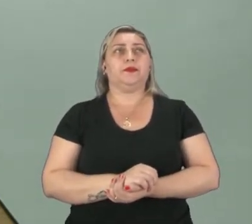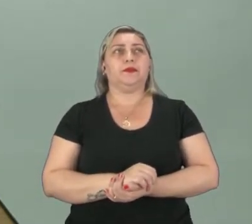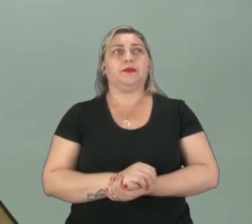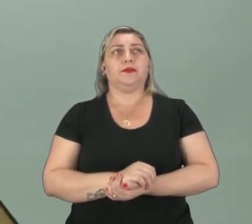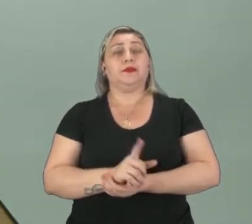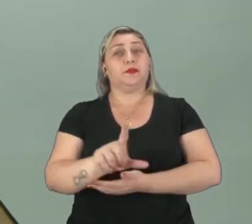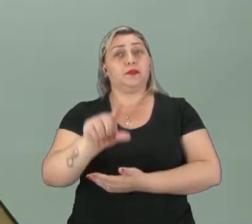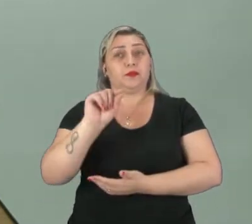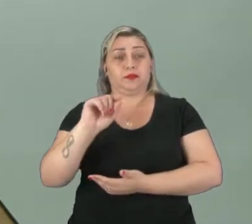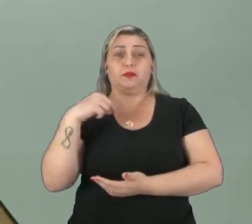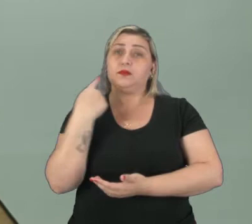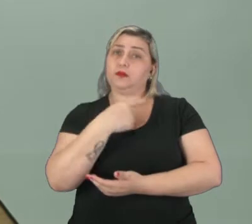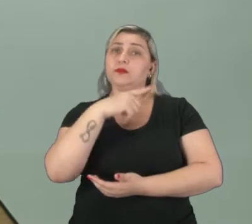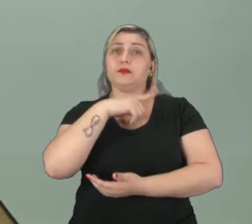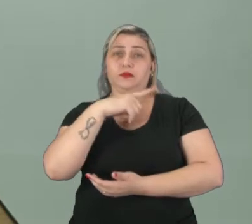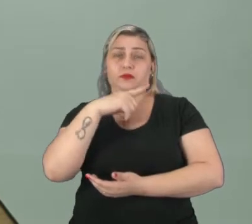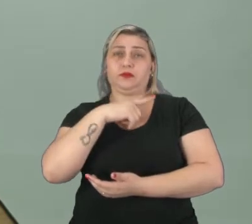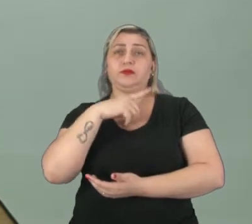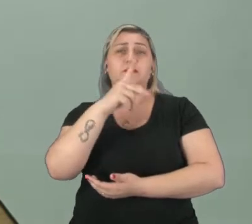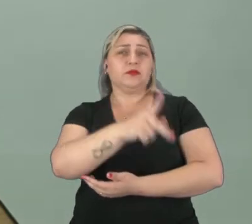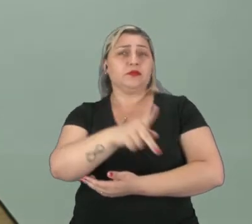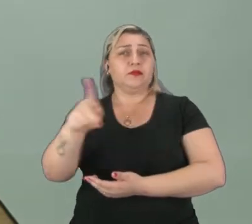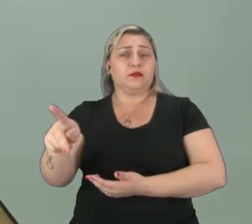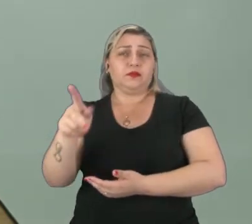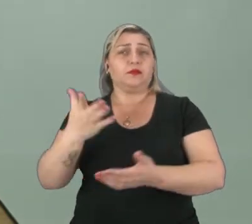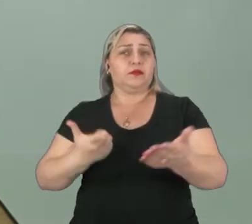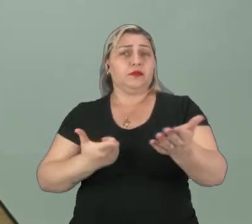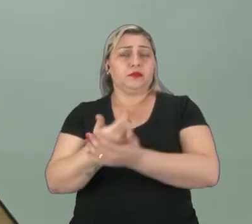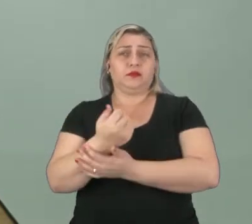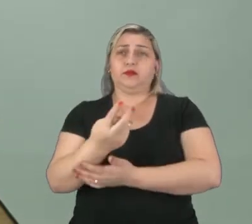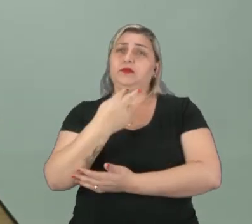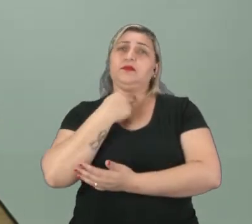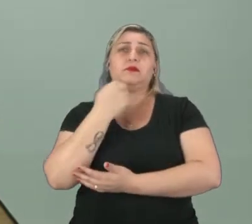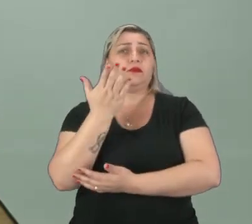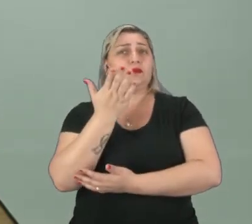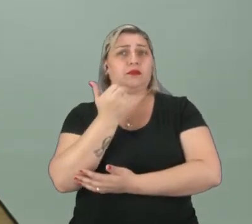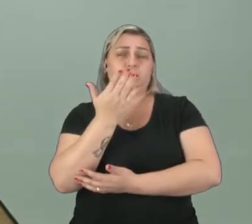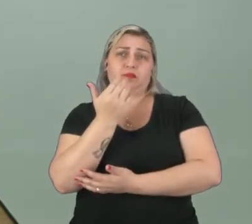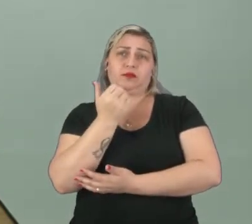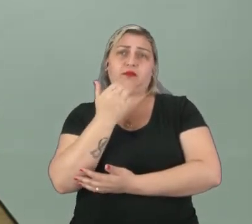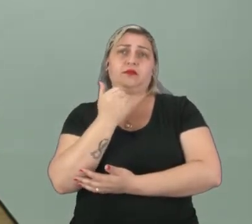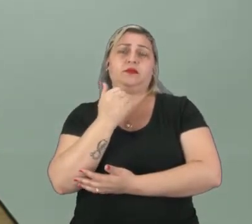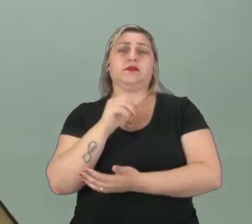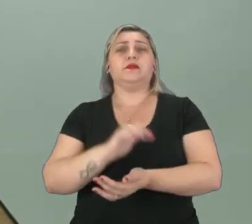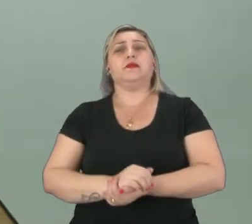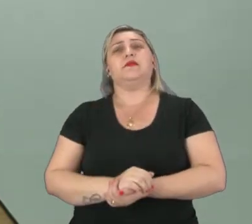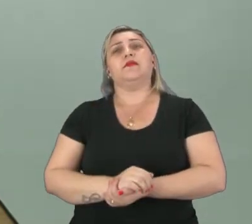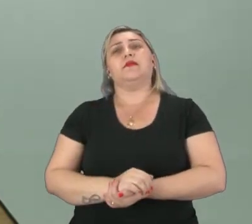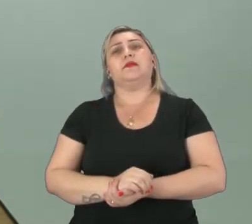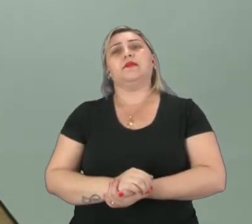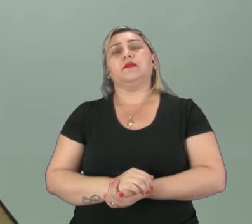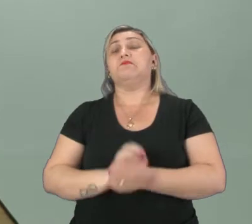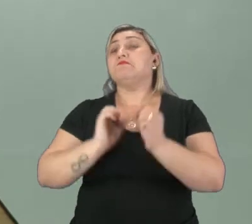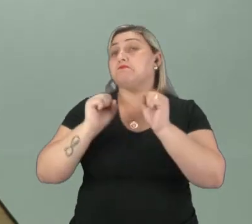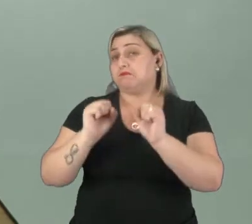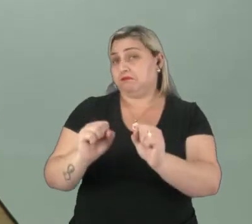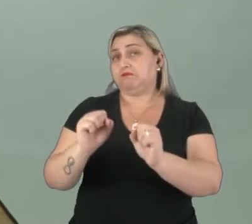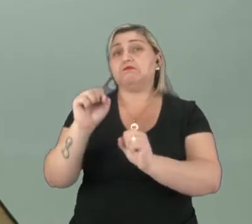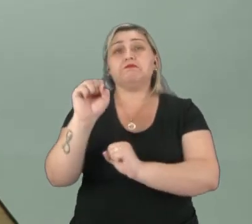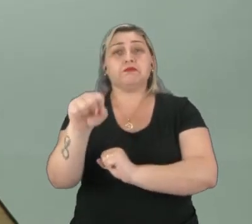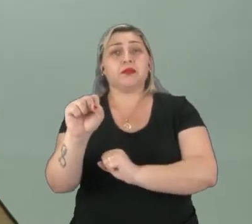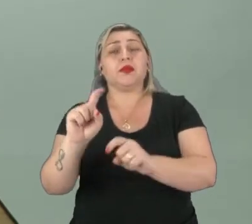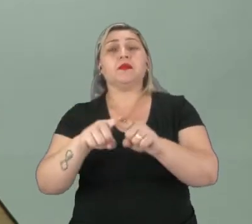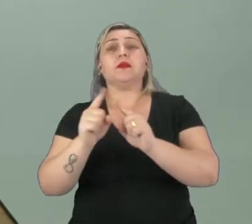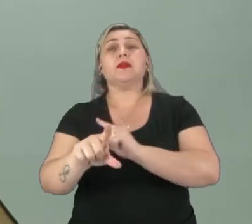A opção que a gente tem, professor, ao invés de comprar, professor, eu não posso comer uma seleta de legumes? Pode.